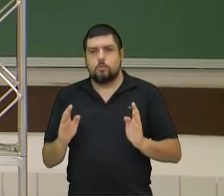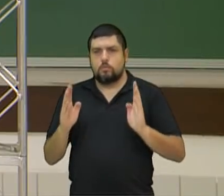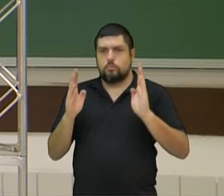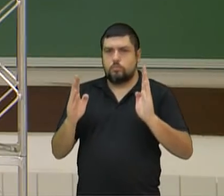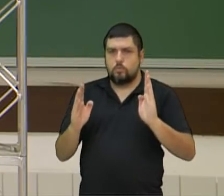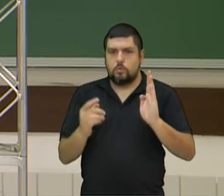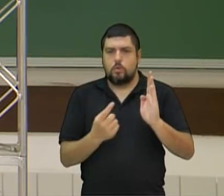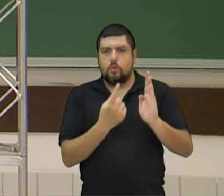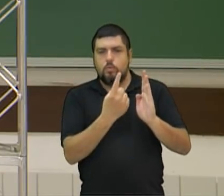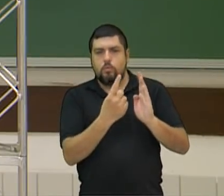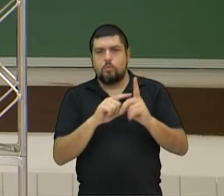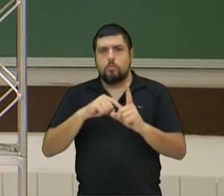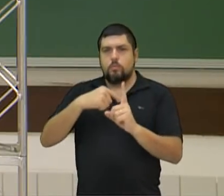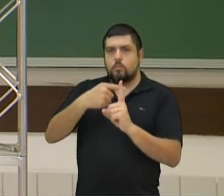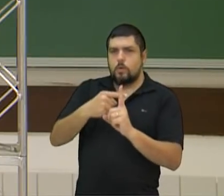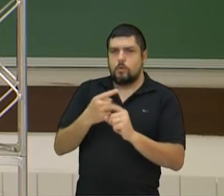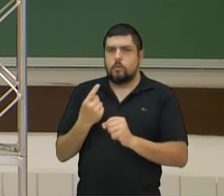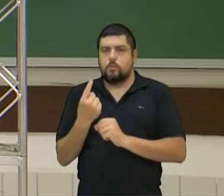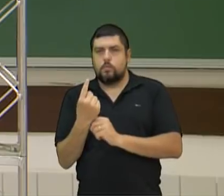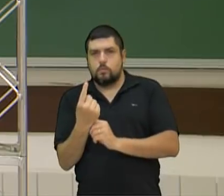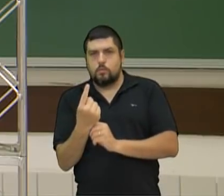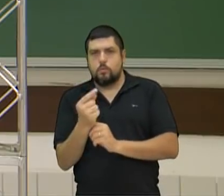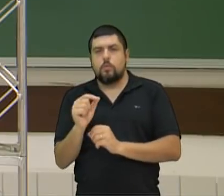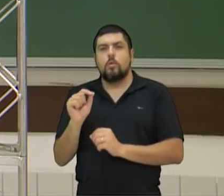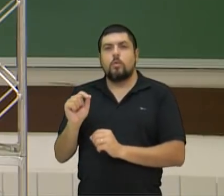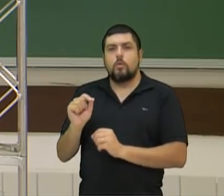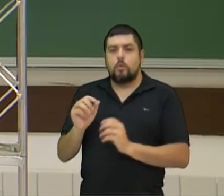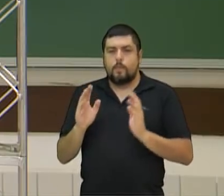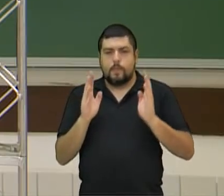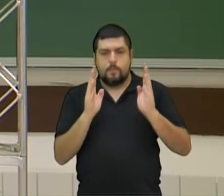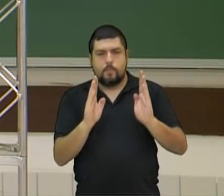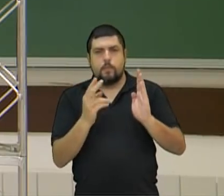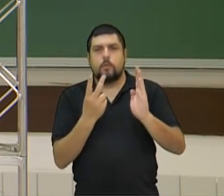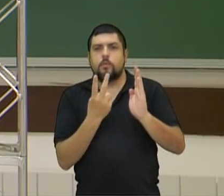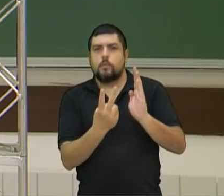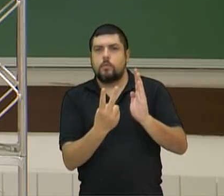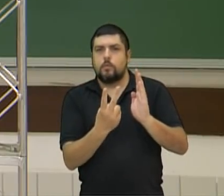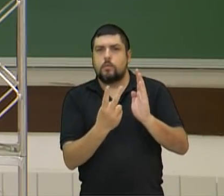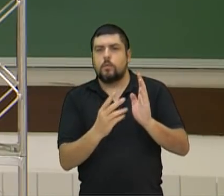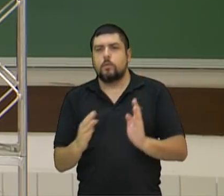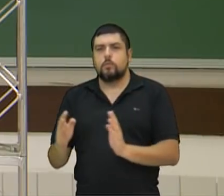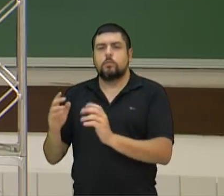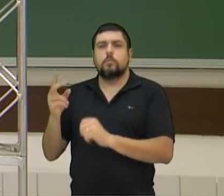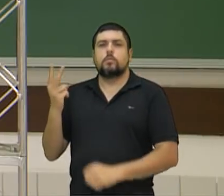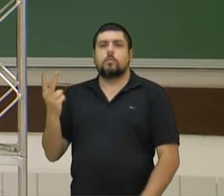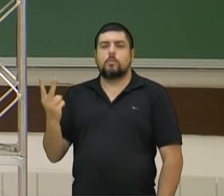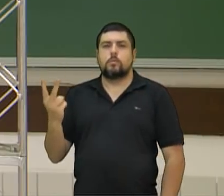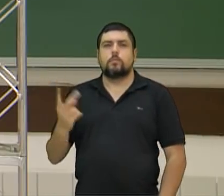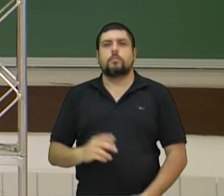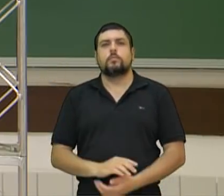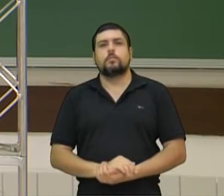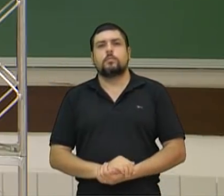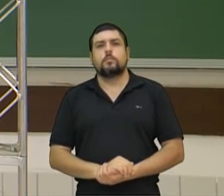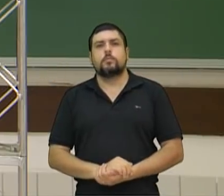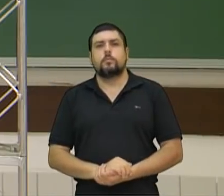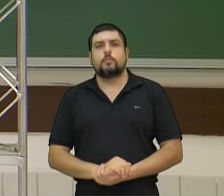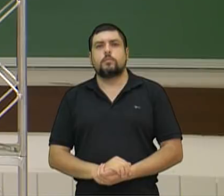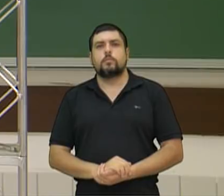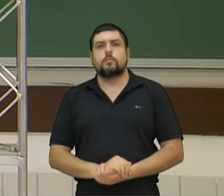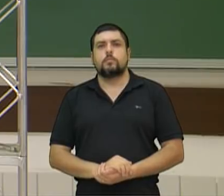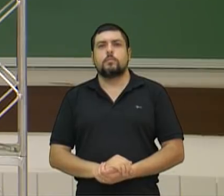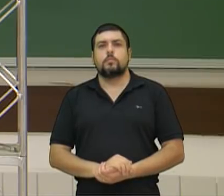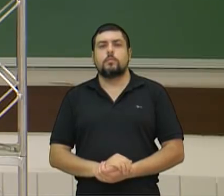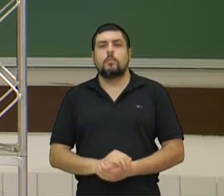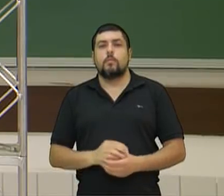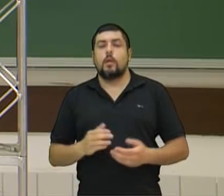1, que é o módulo de 2. Módulo de 2 é 2, ok? Com isso,